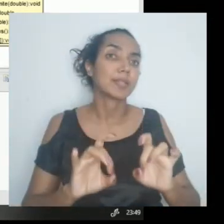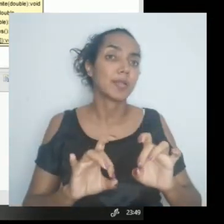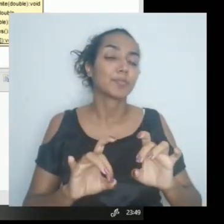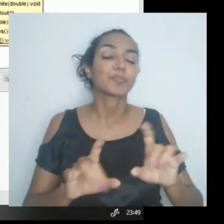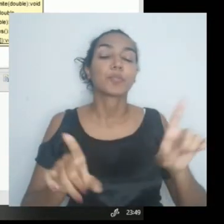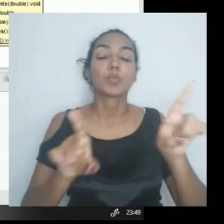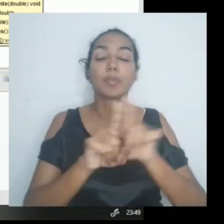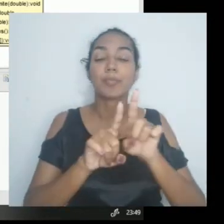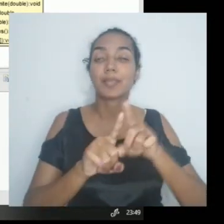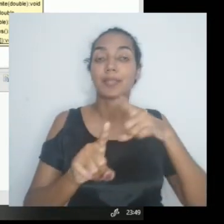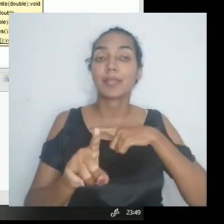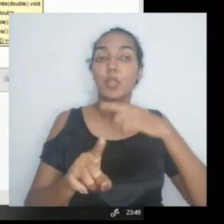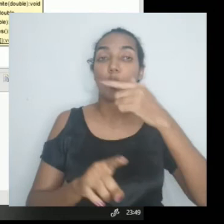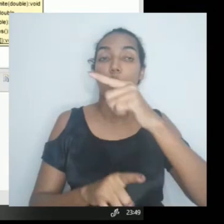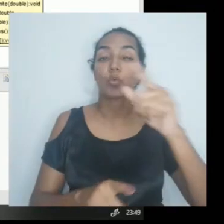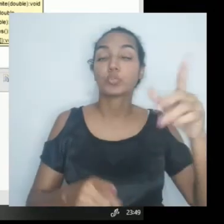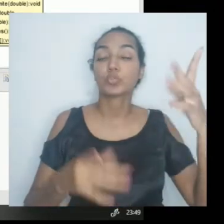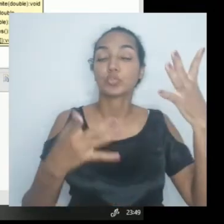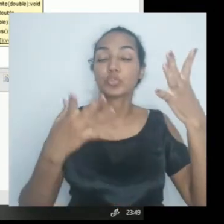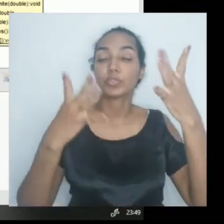diferente